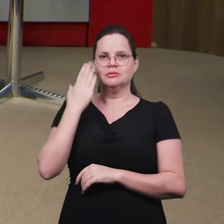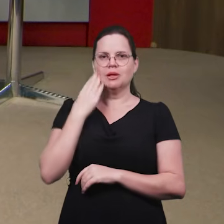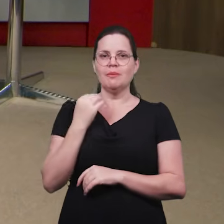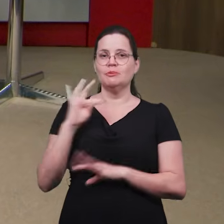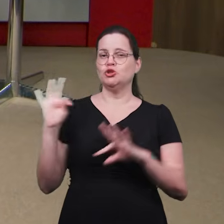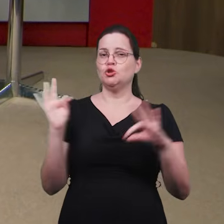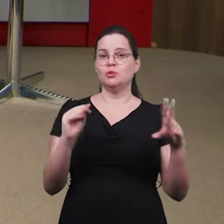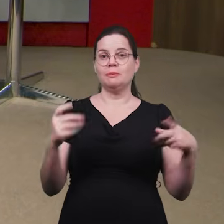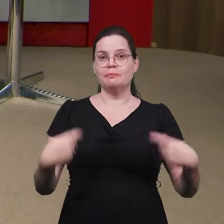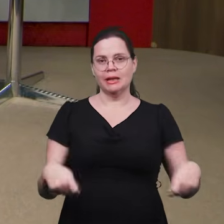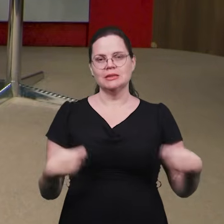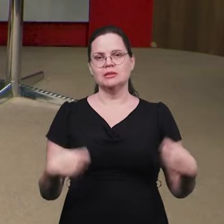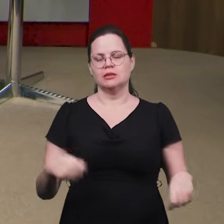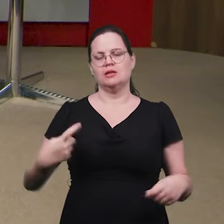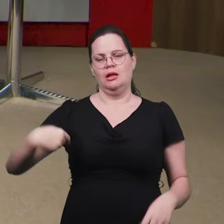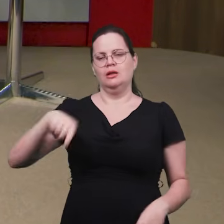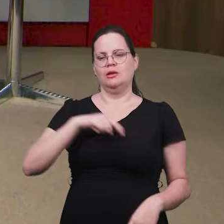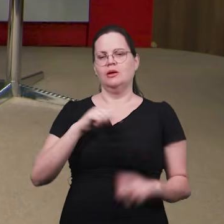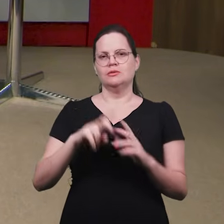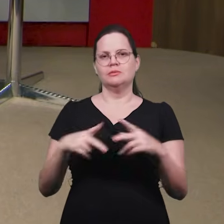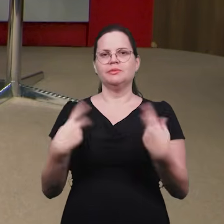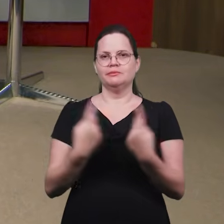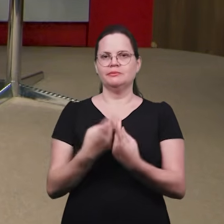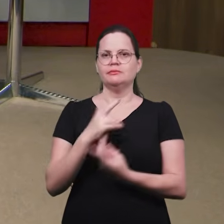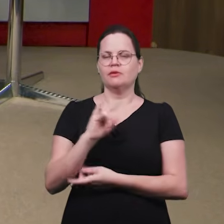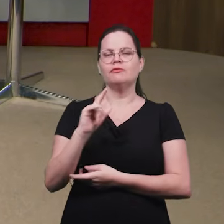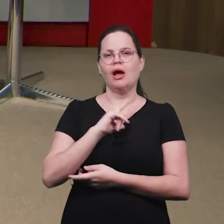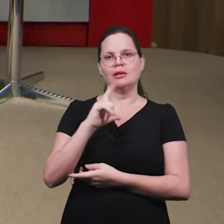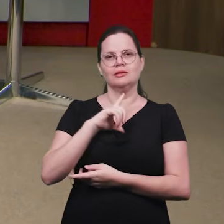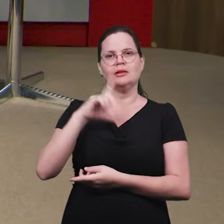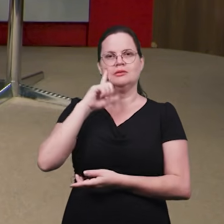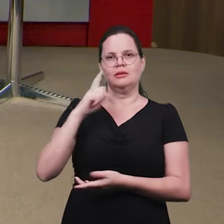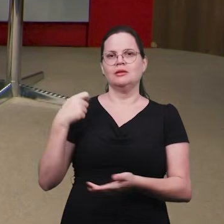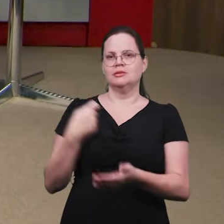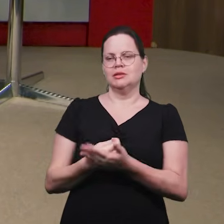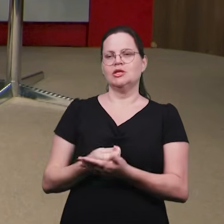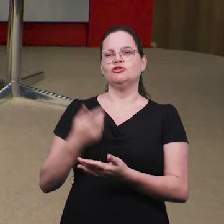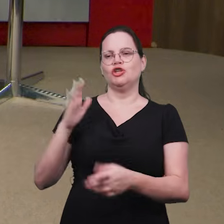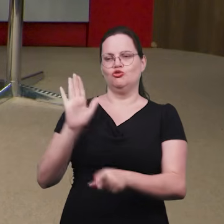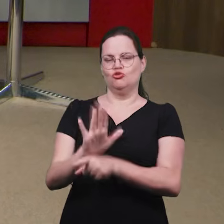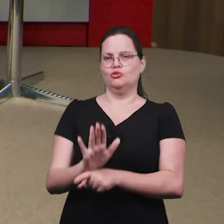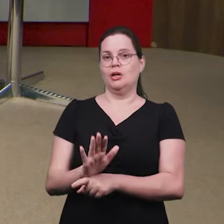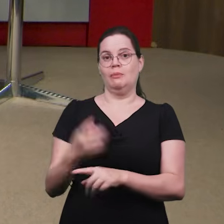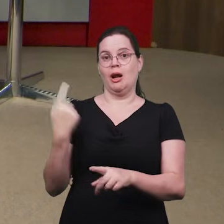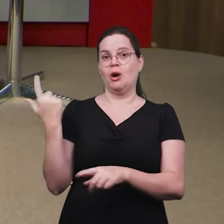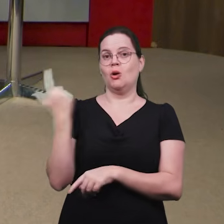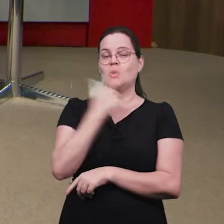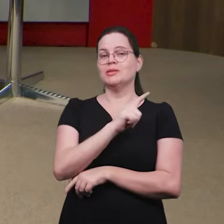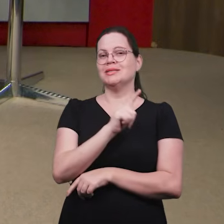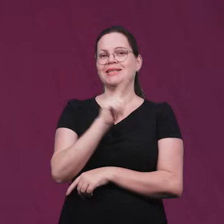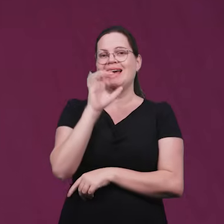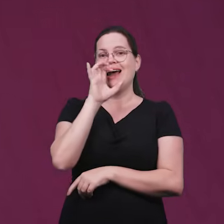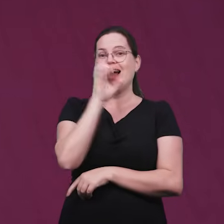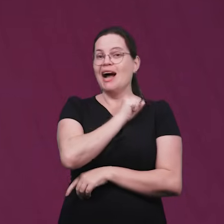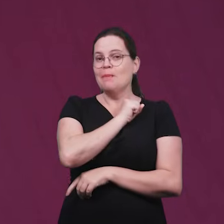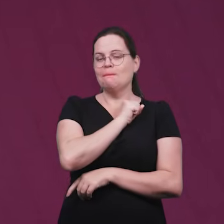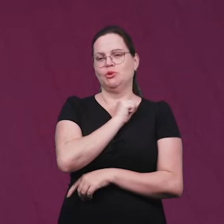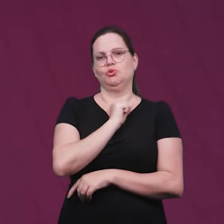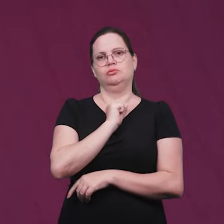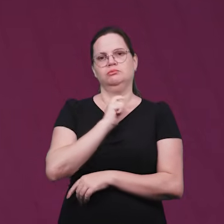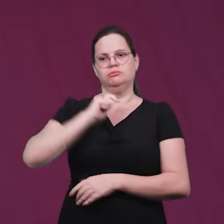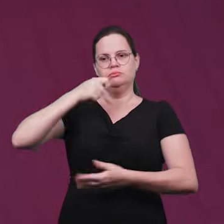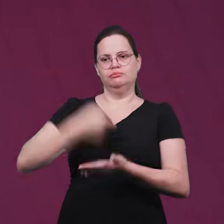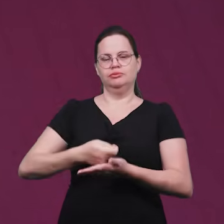tomará todas as providências para que isso aconteça da maneira mais rápida e